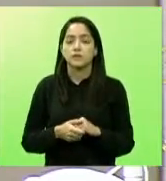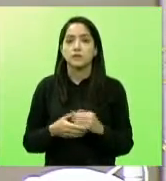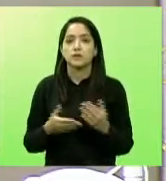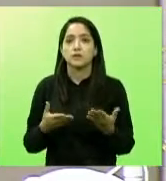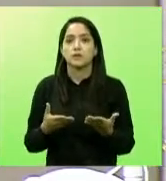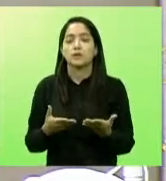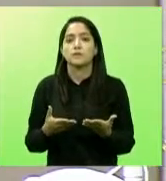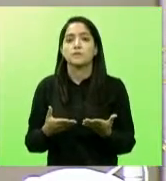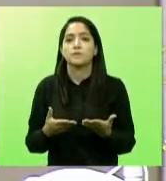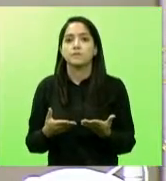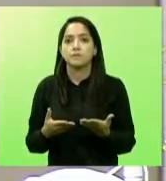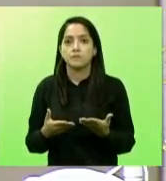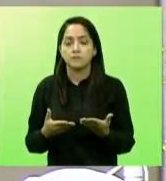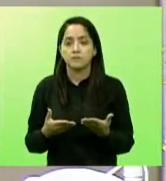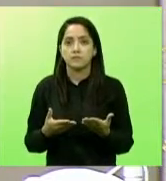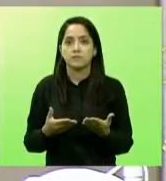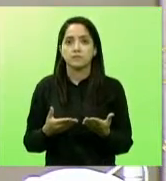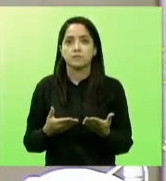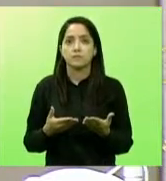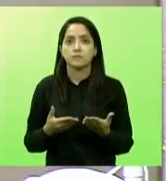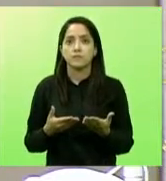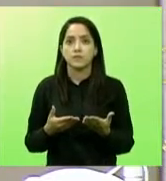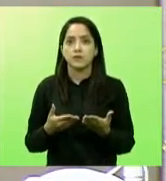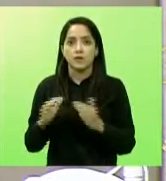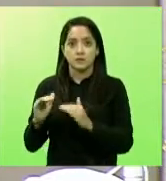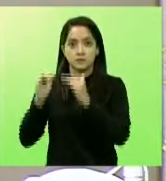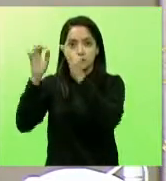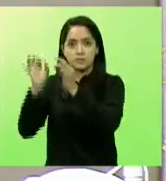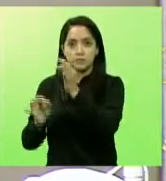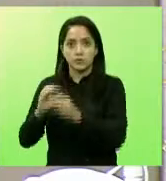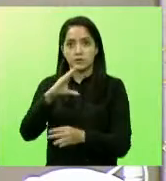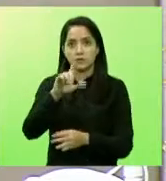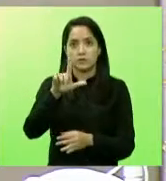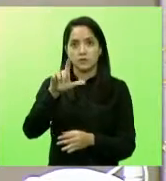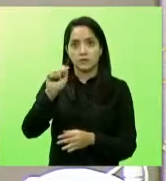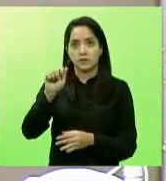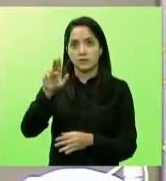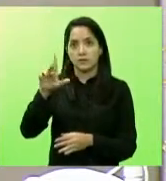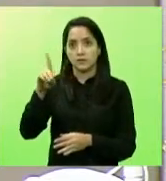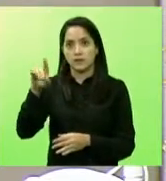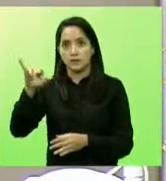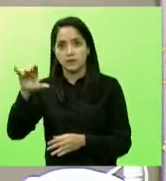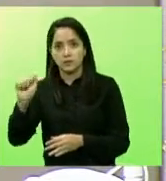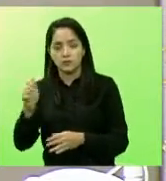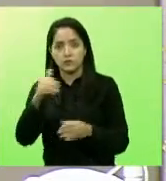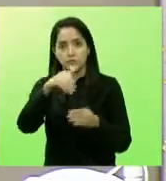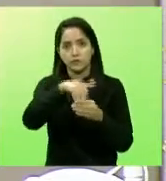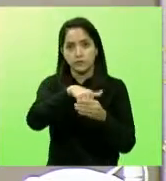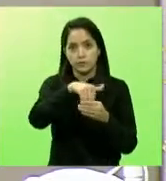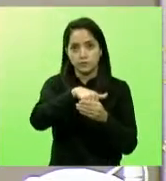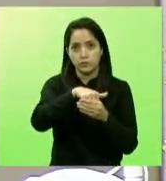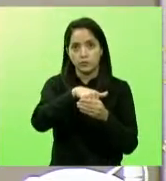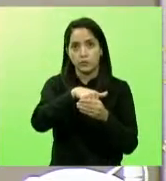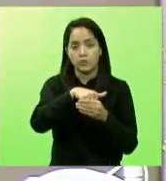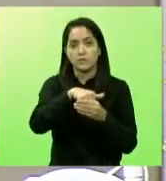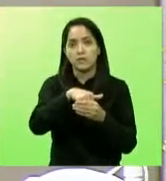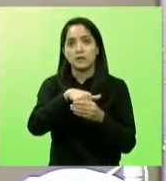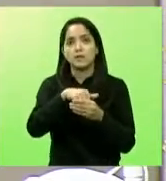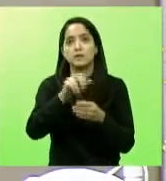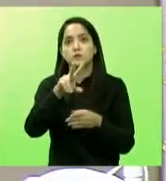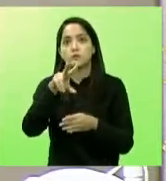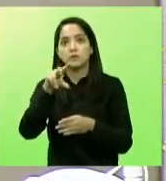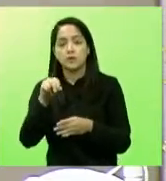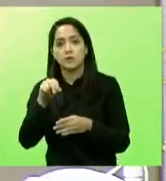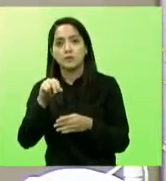ultimamos a desembargadora Cláudia Lama de Faria, votou no sentido do não recebimento